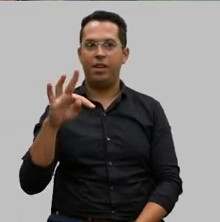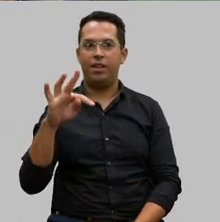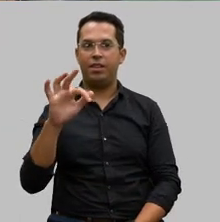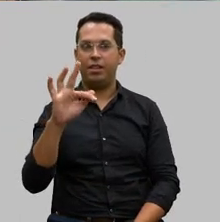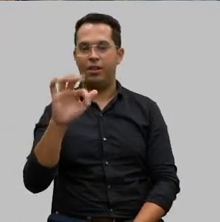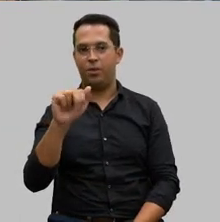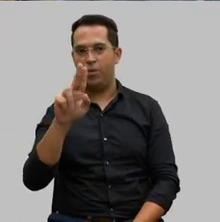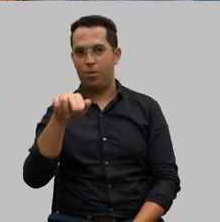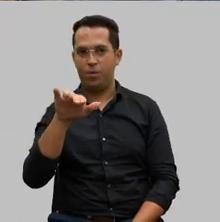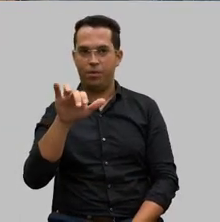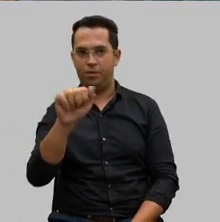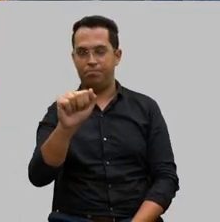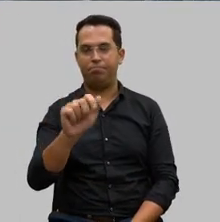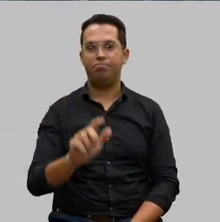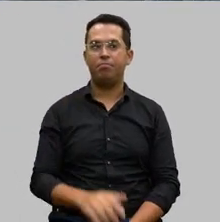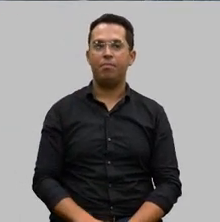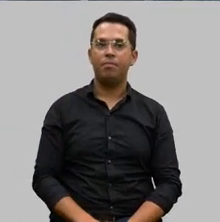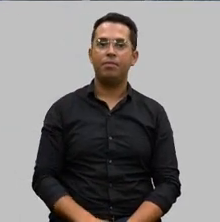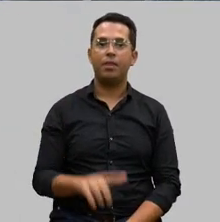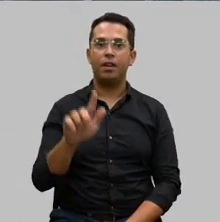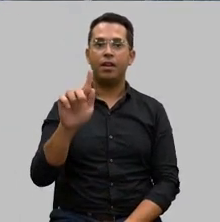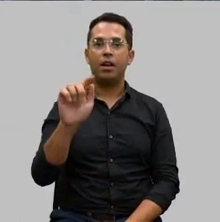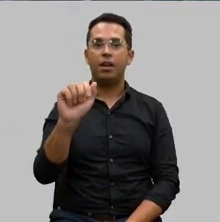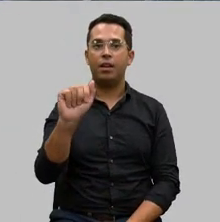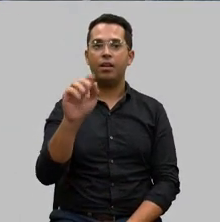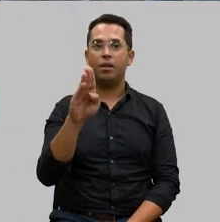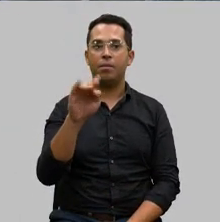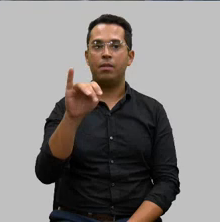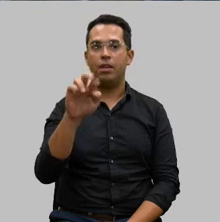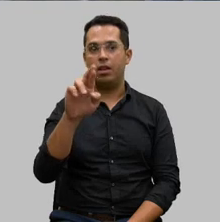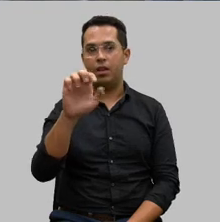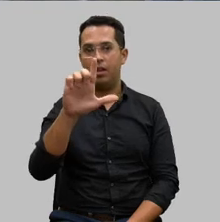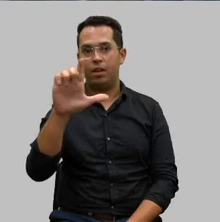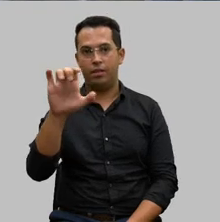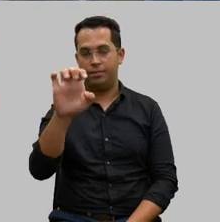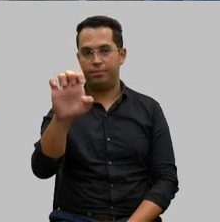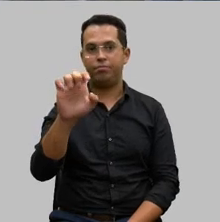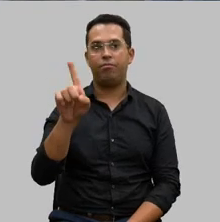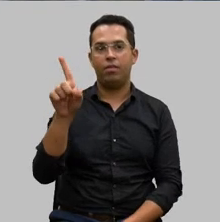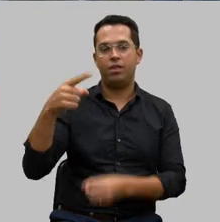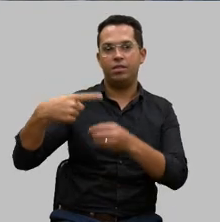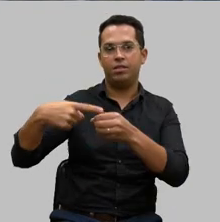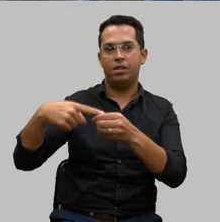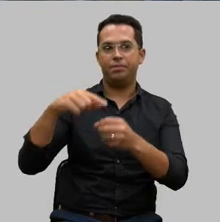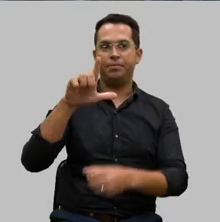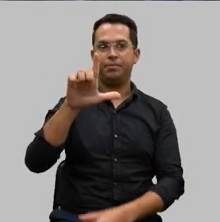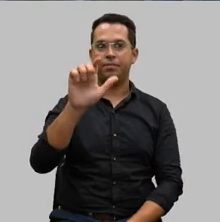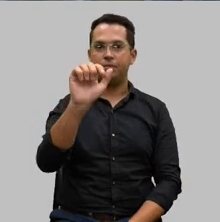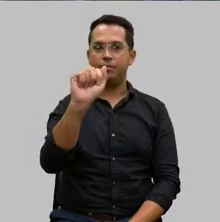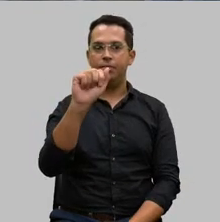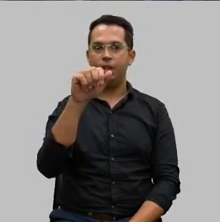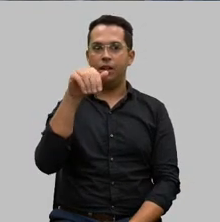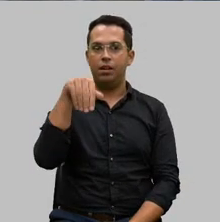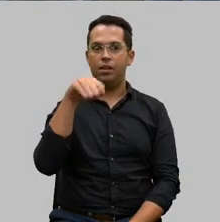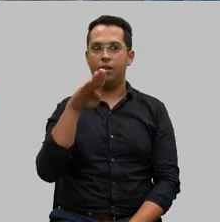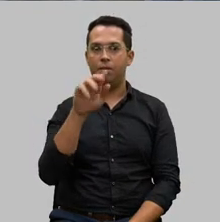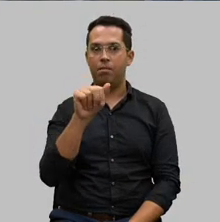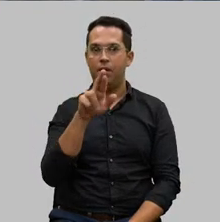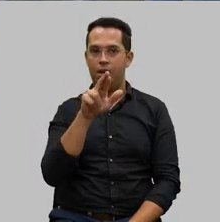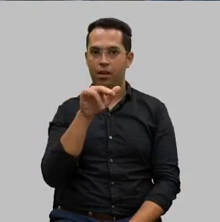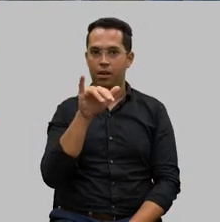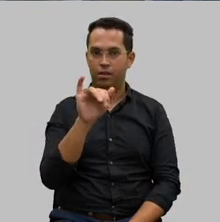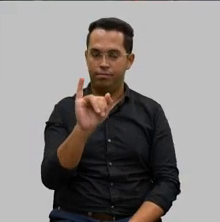lambari e também cumprimentar ao nosso querido preto tá